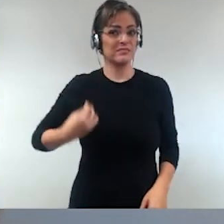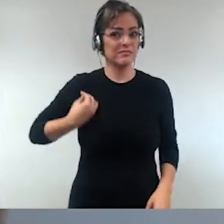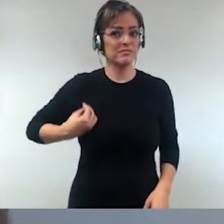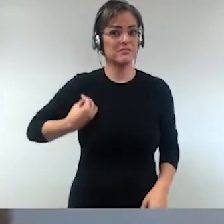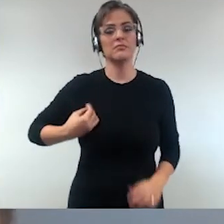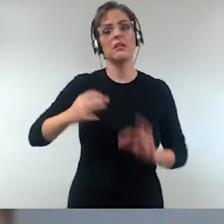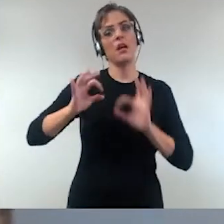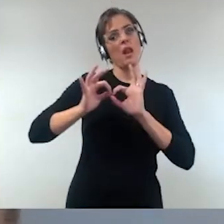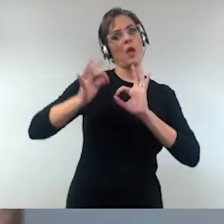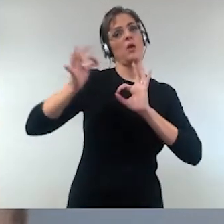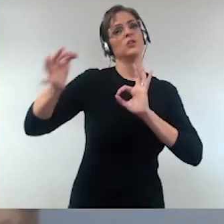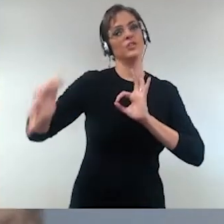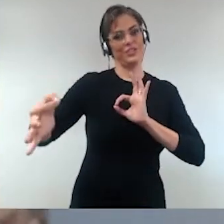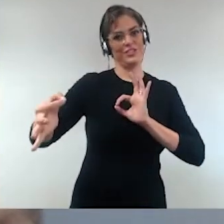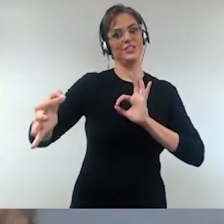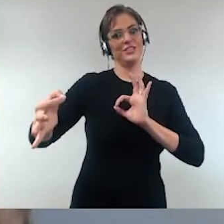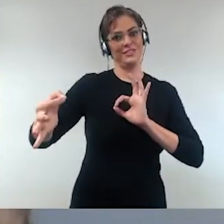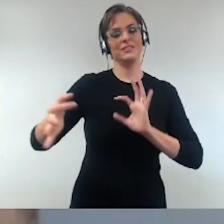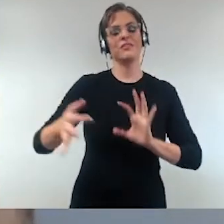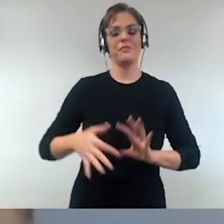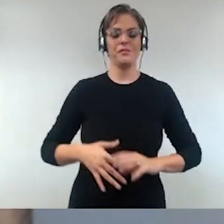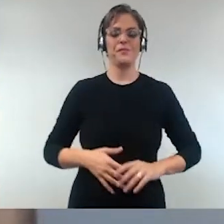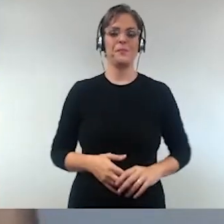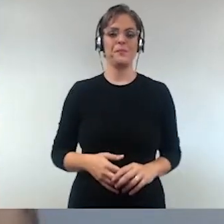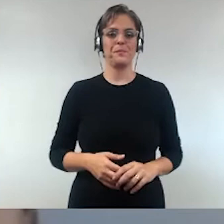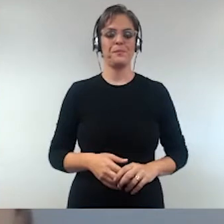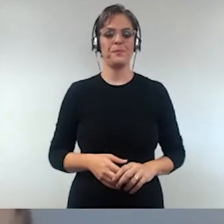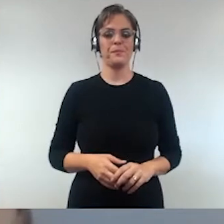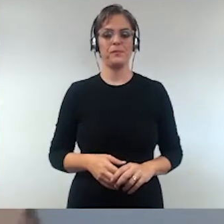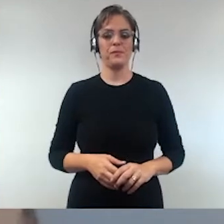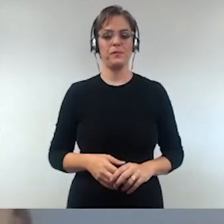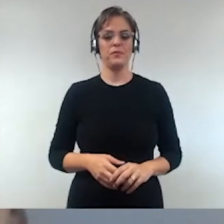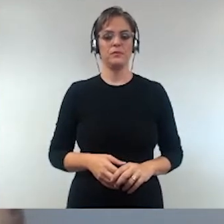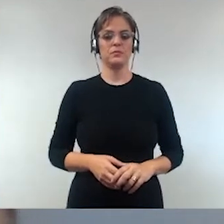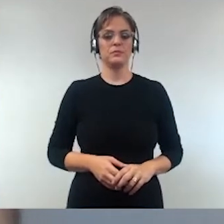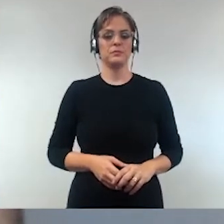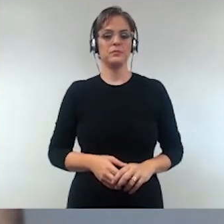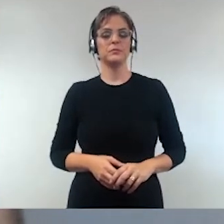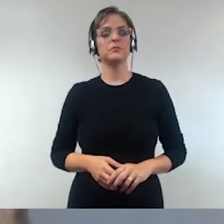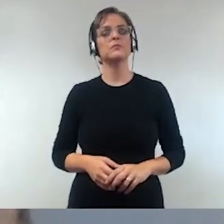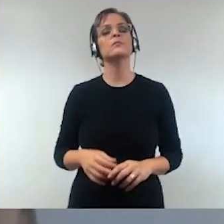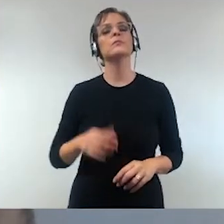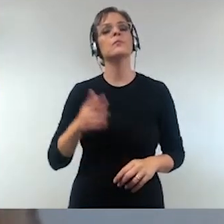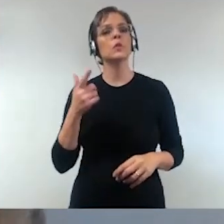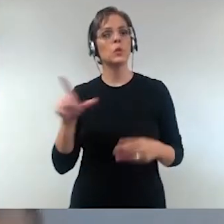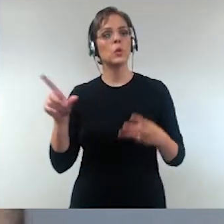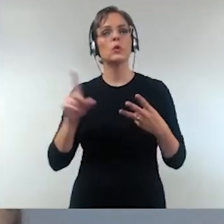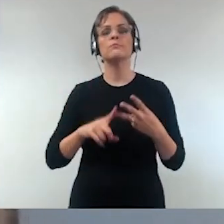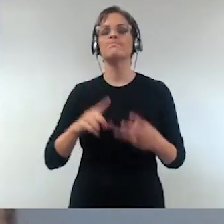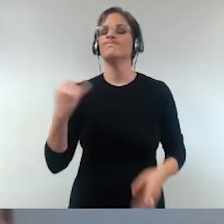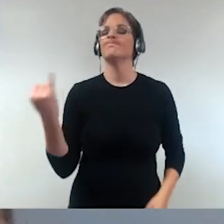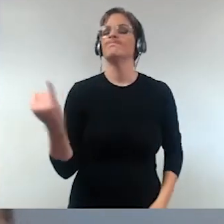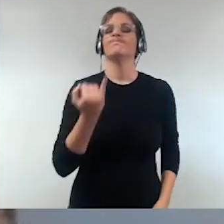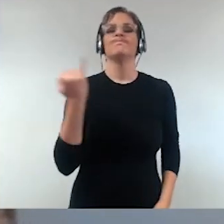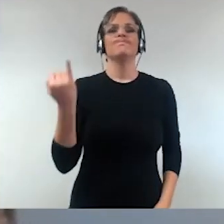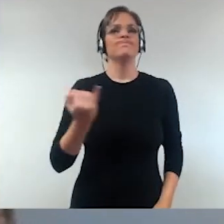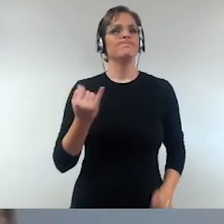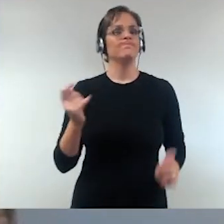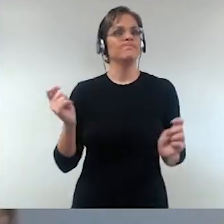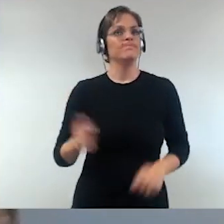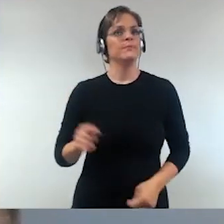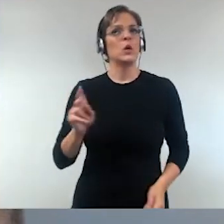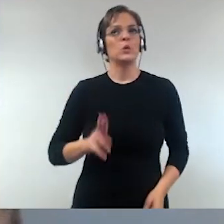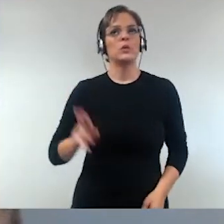uma necessária distância. E, por fim, um outro aspecto que eu acho muito interessante, muito útil, principalmente para os